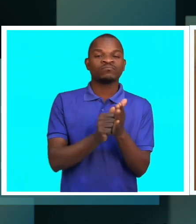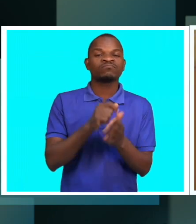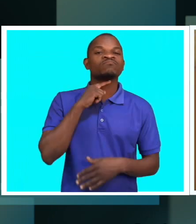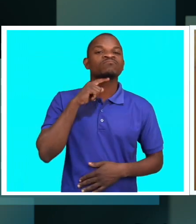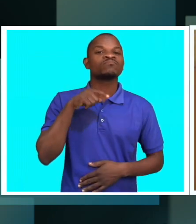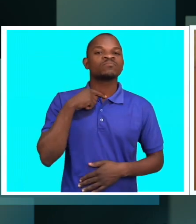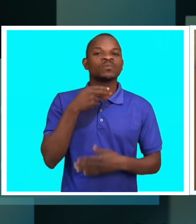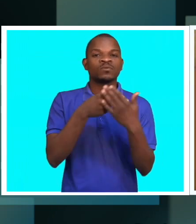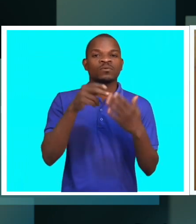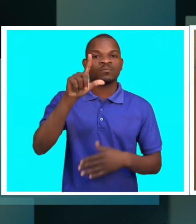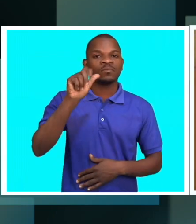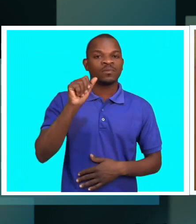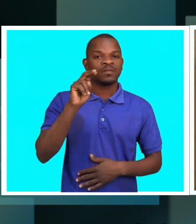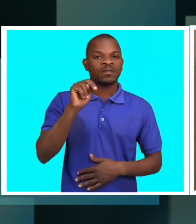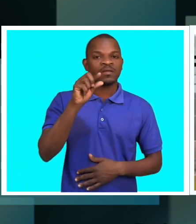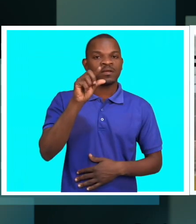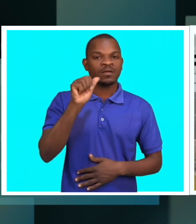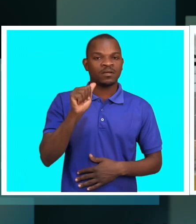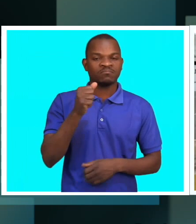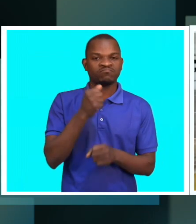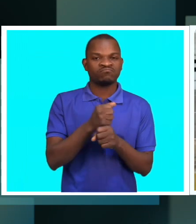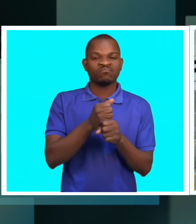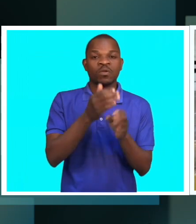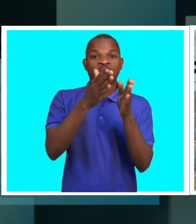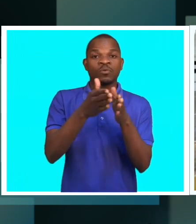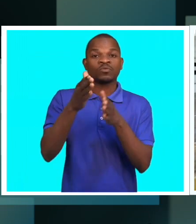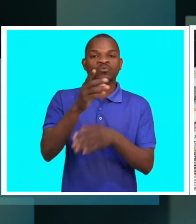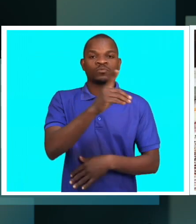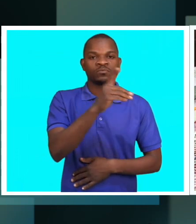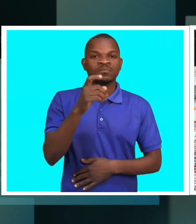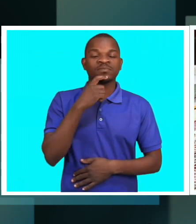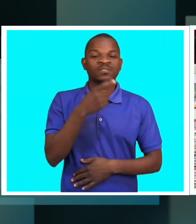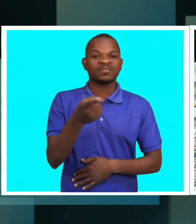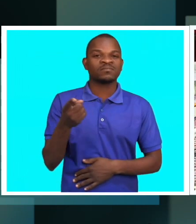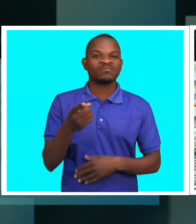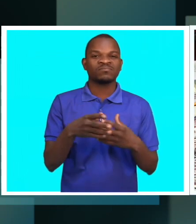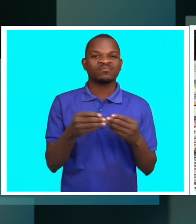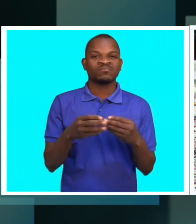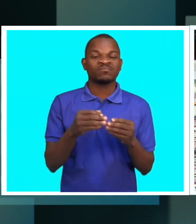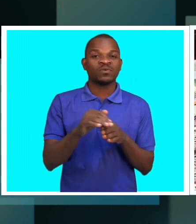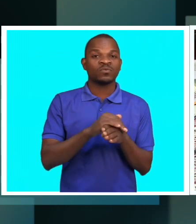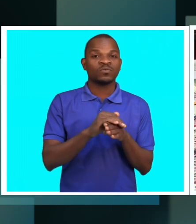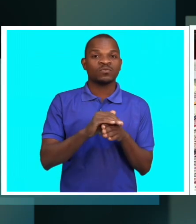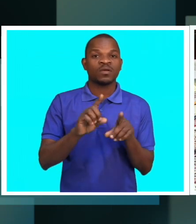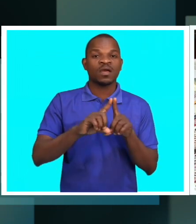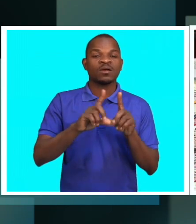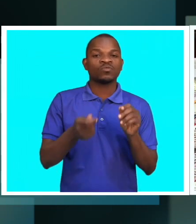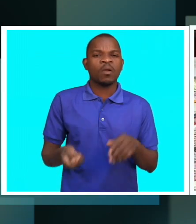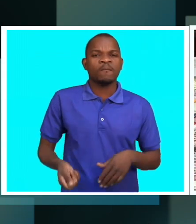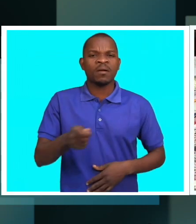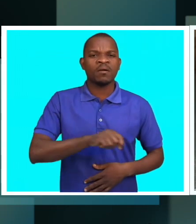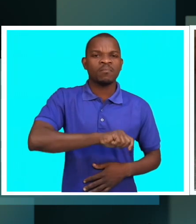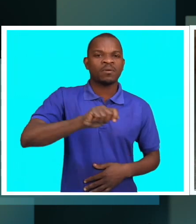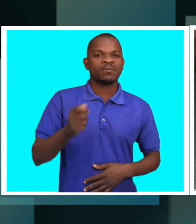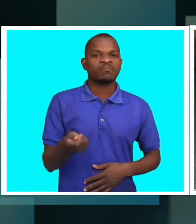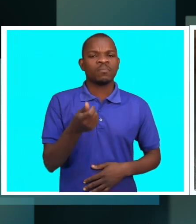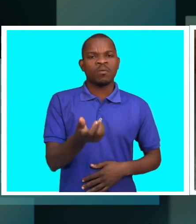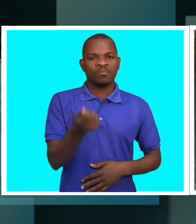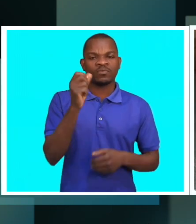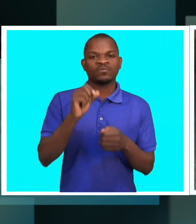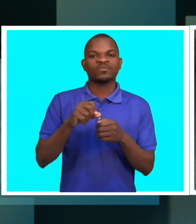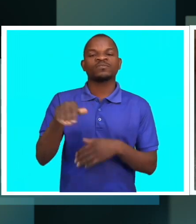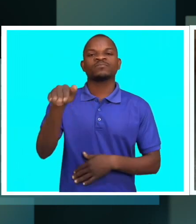Langa, técnico de desporto para pessoas com deficiência, revela que o material usado na prática do badminton pode